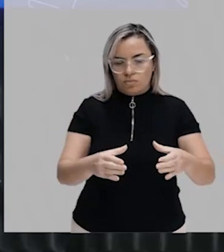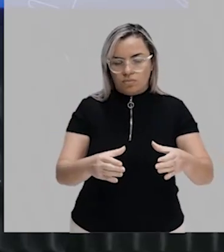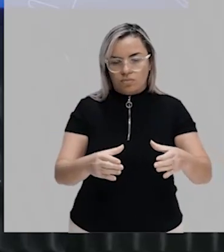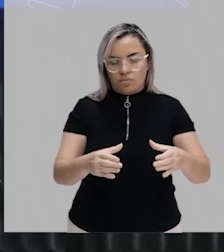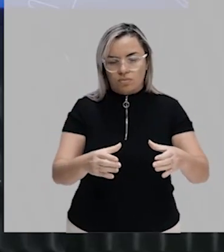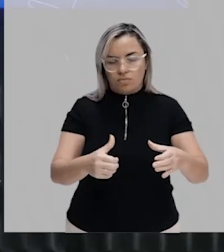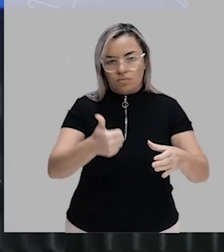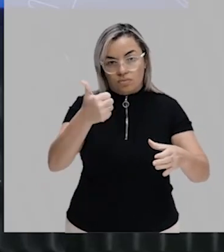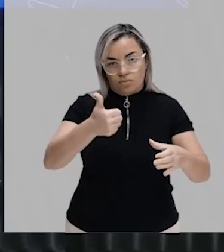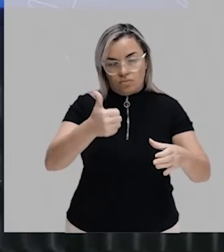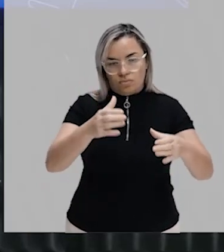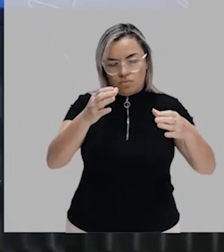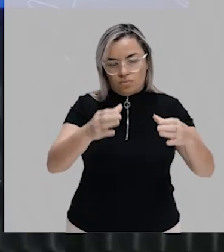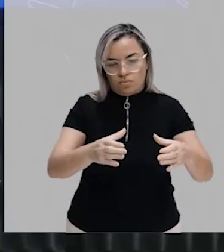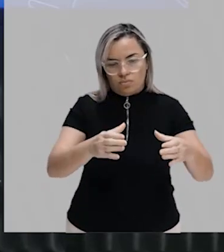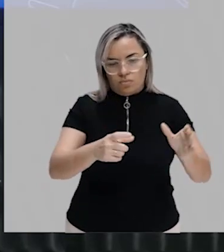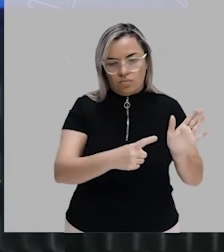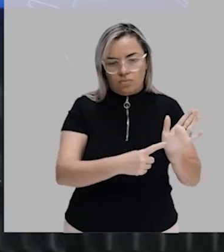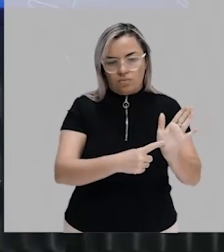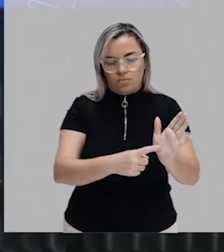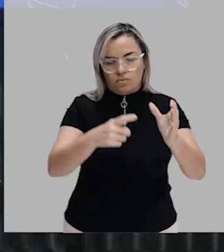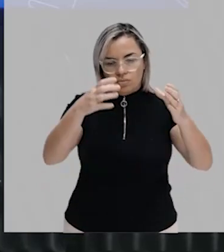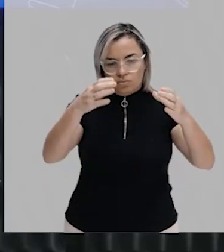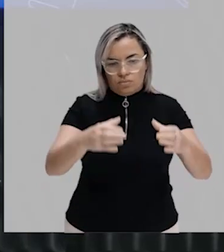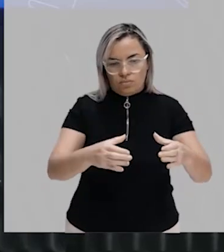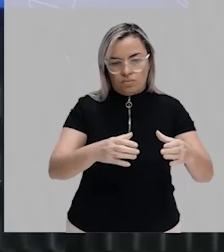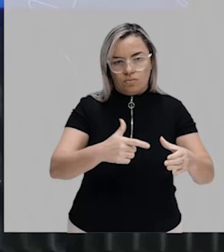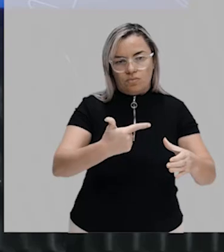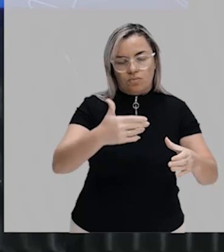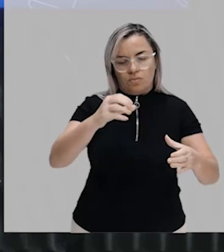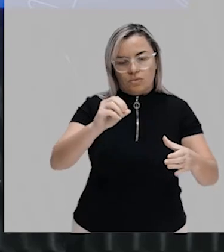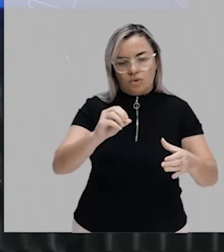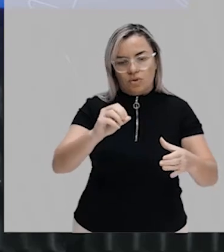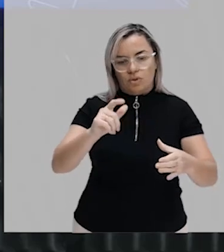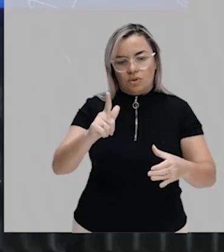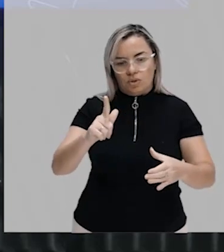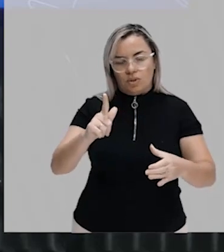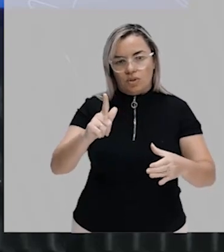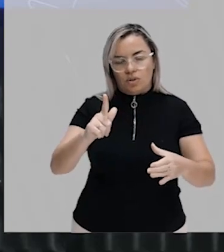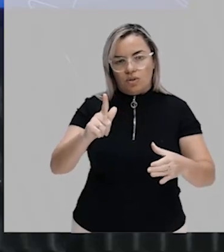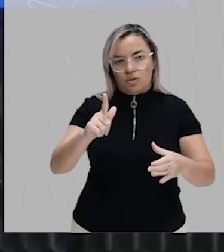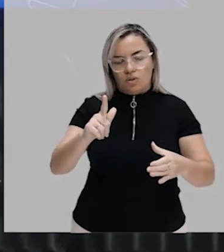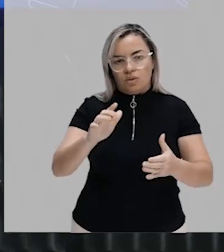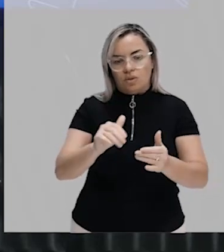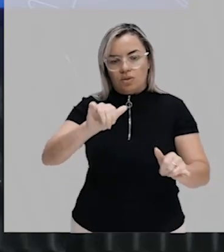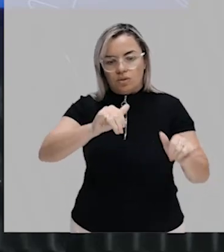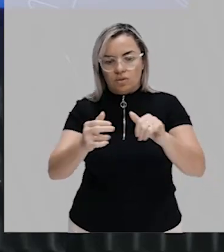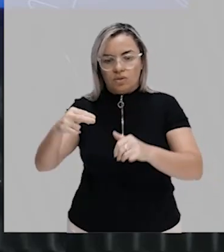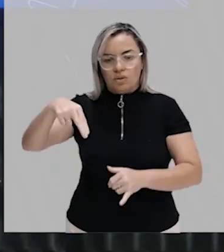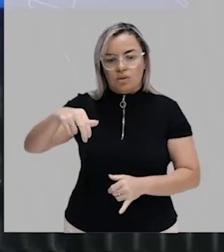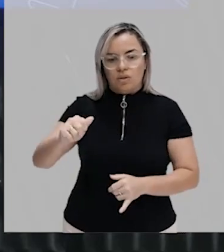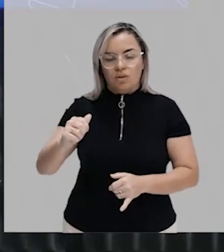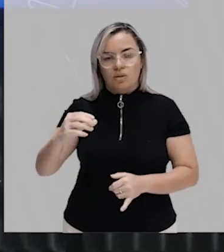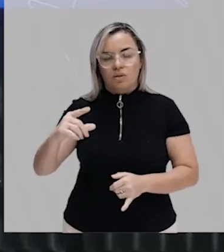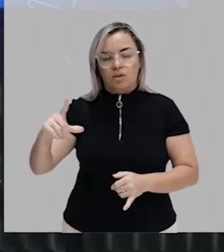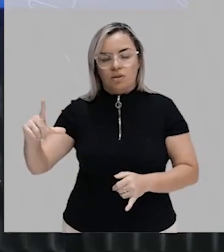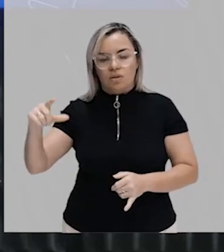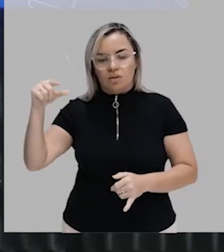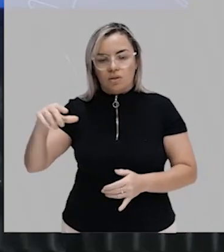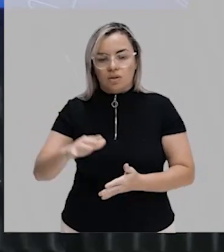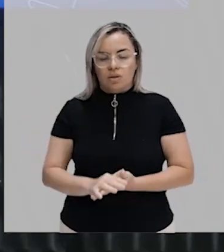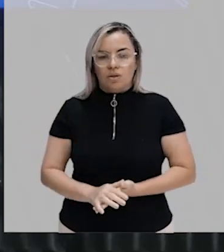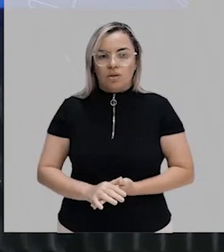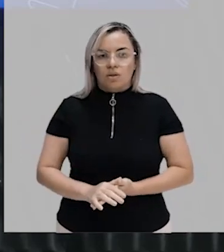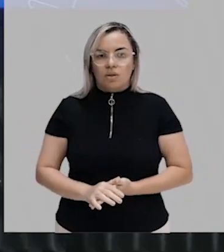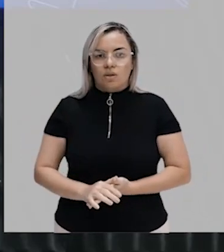esse primeiro recipiente, nós temos o quê? 20 gramas de NaCl, o cloreto de sódio, em 1